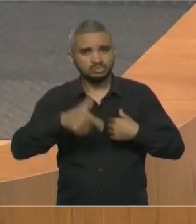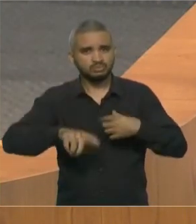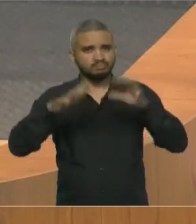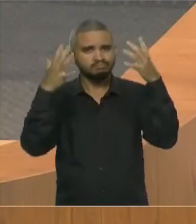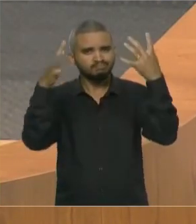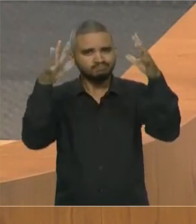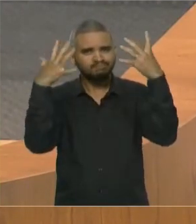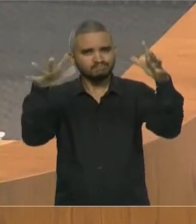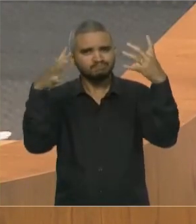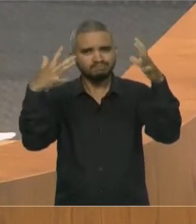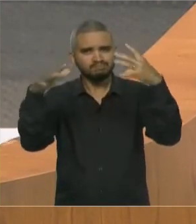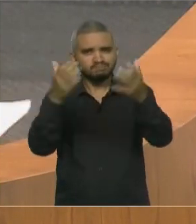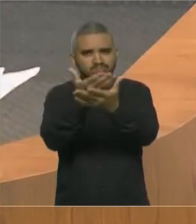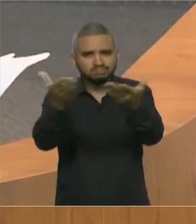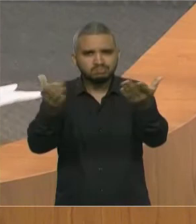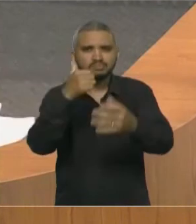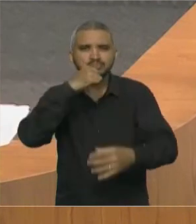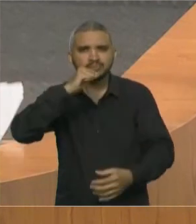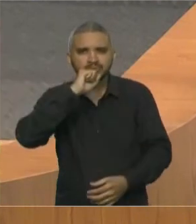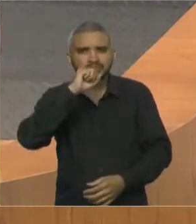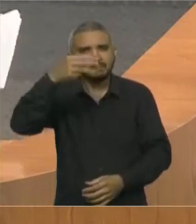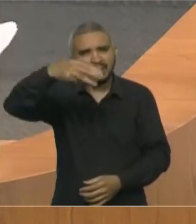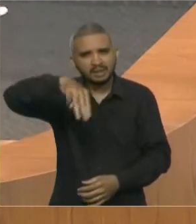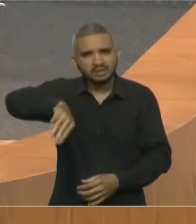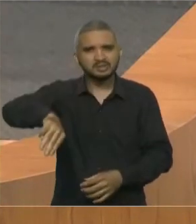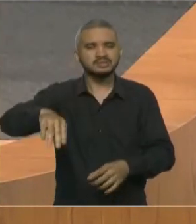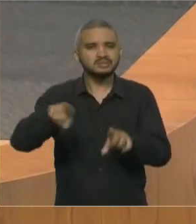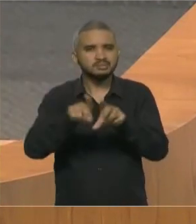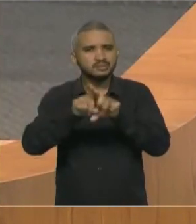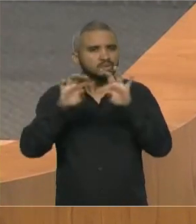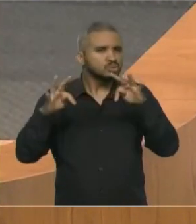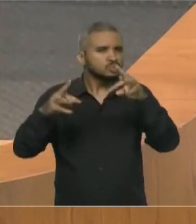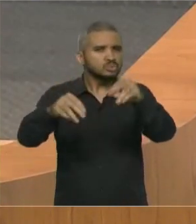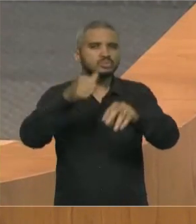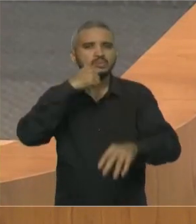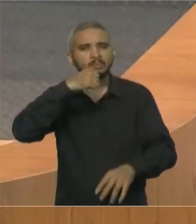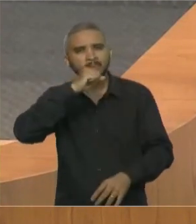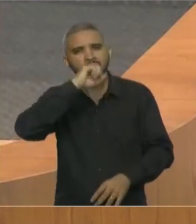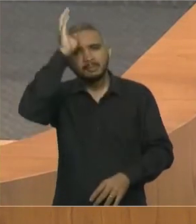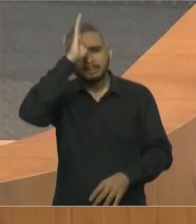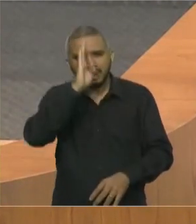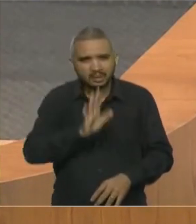todas as mães maranhenses e as mães do nosso querido Brasil. Tá? Um forte abraço e muito obrigada.